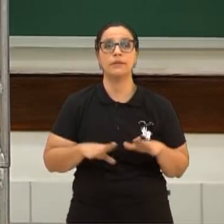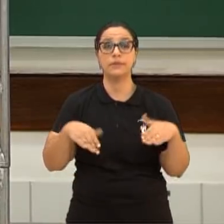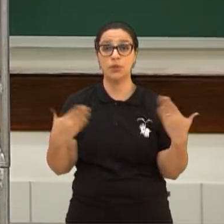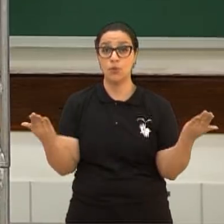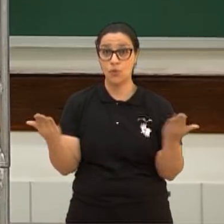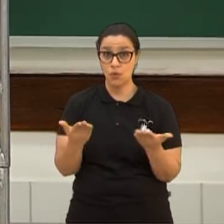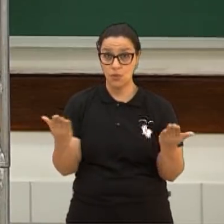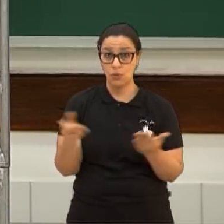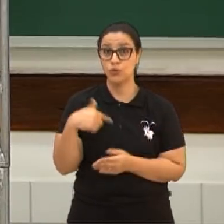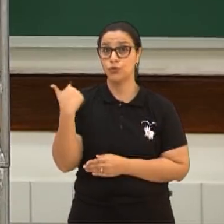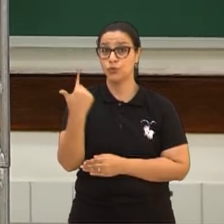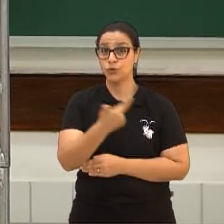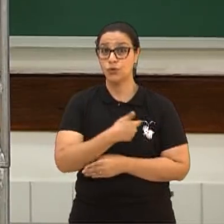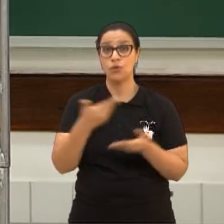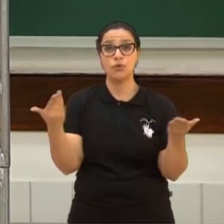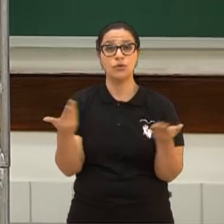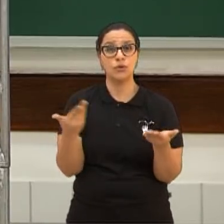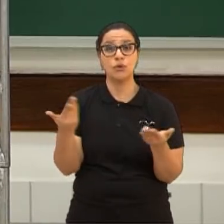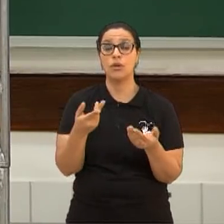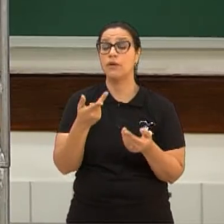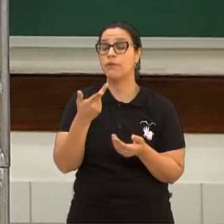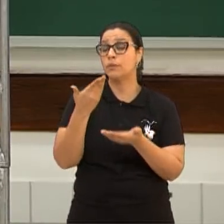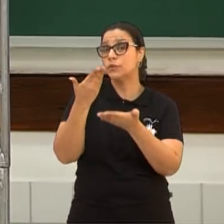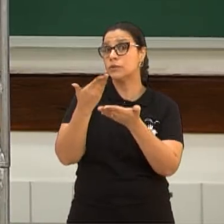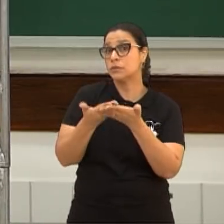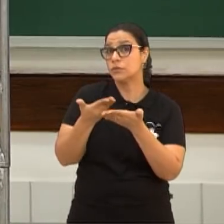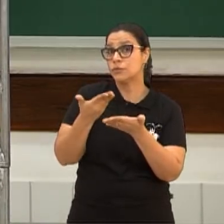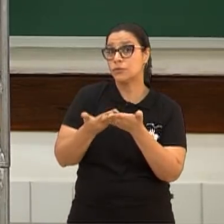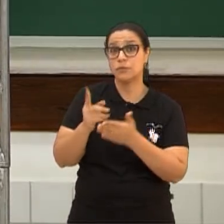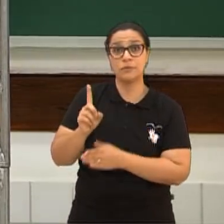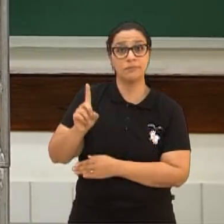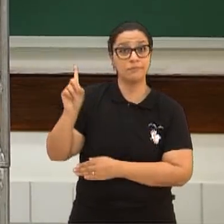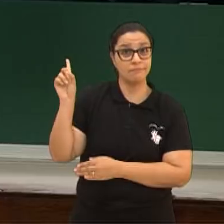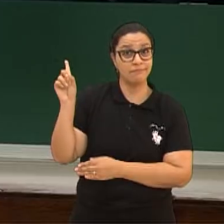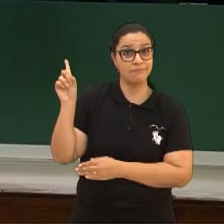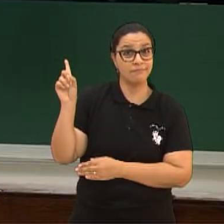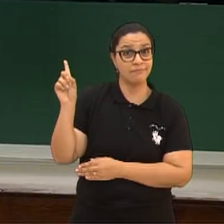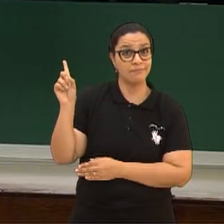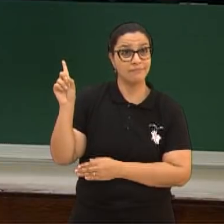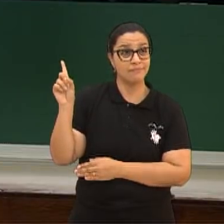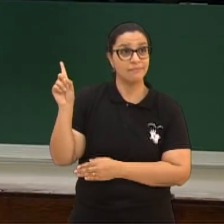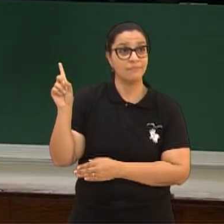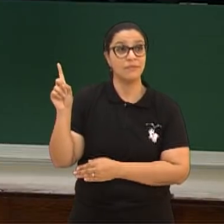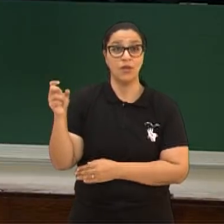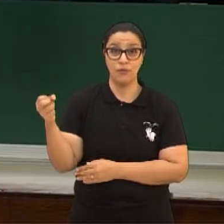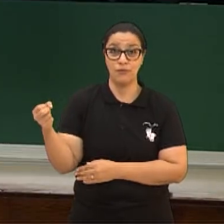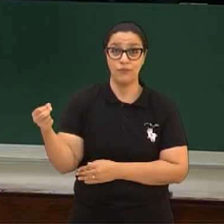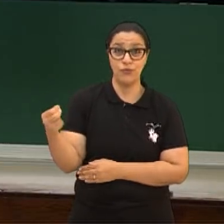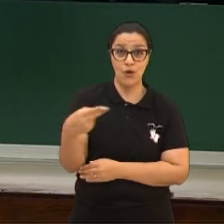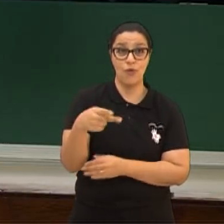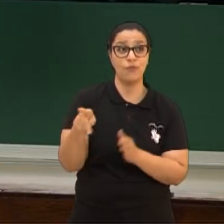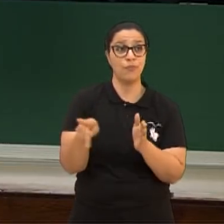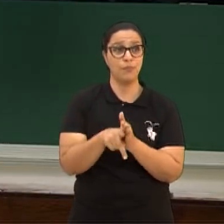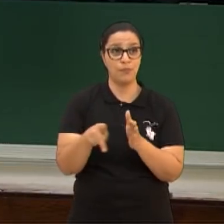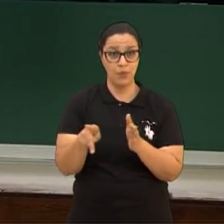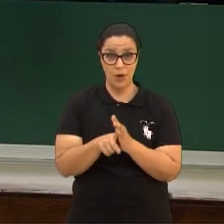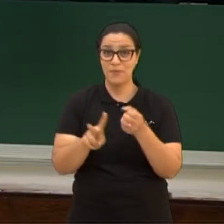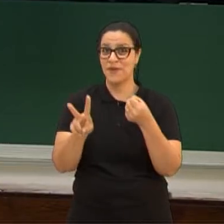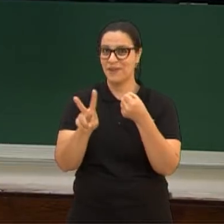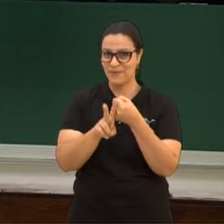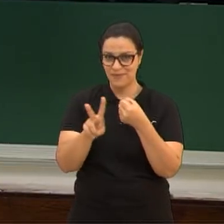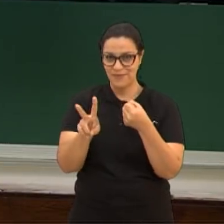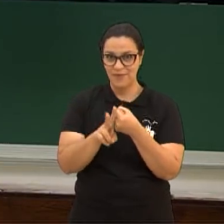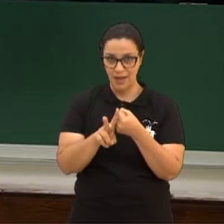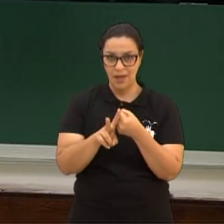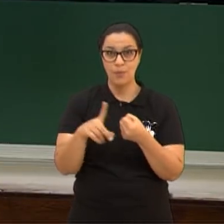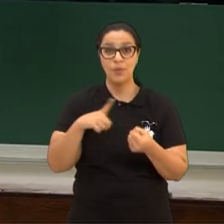hoje nós vamos trabalhar, olha só, novamente com o present continuous,